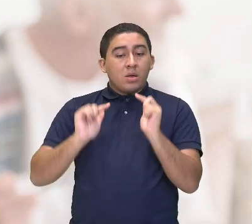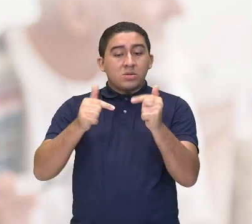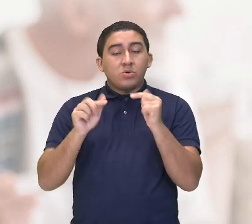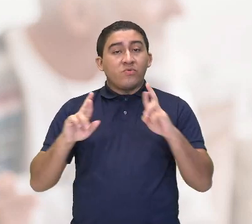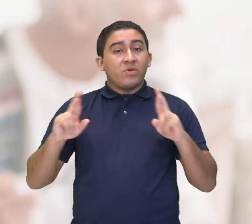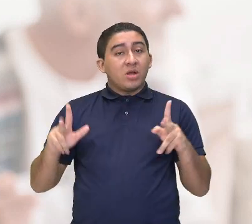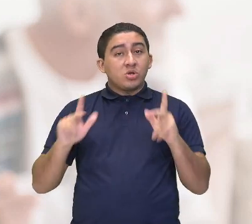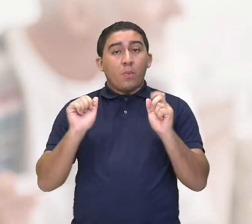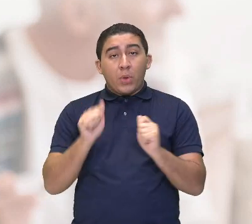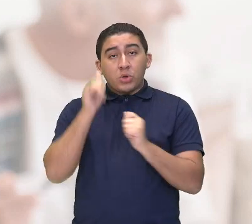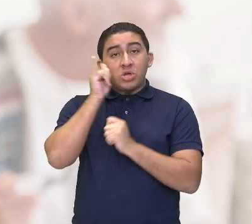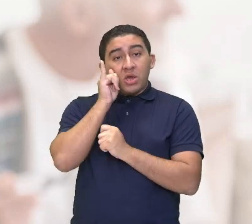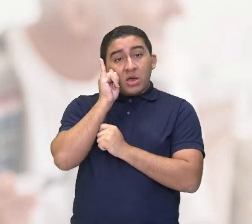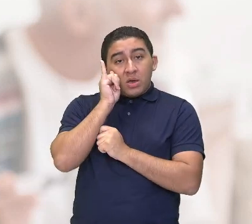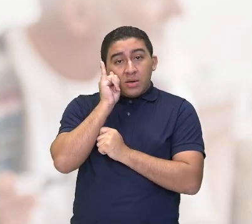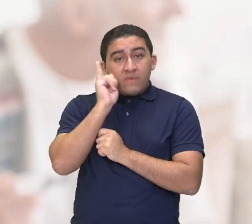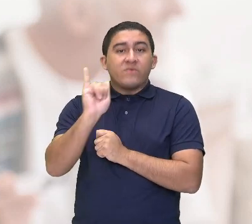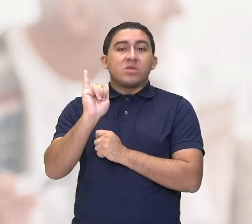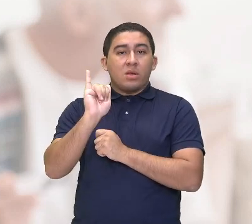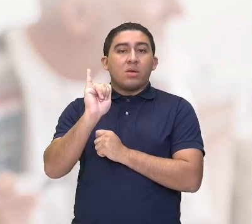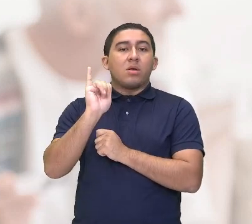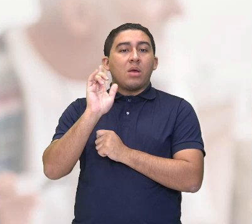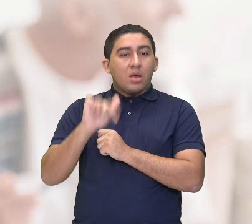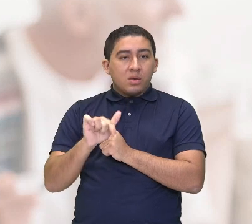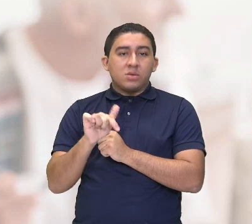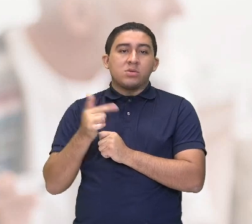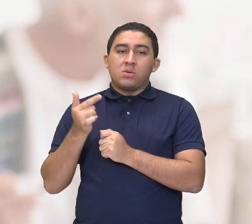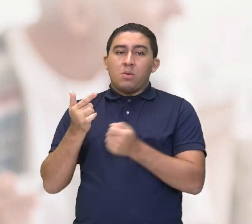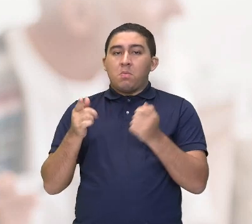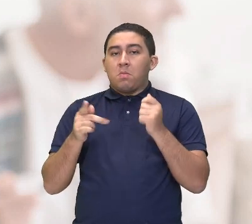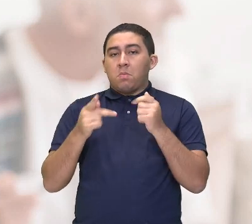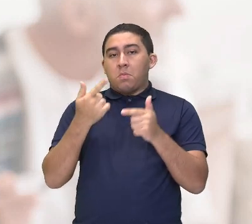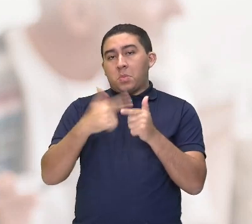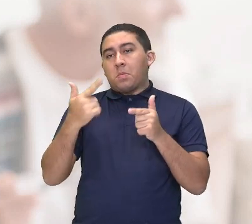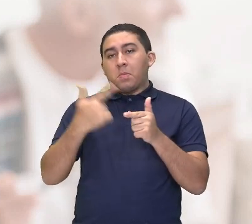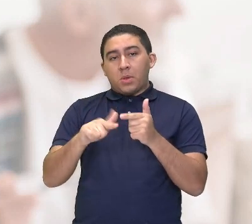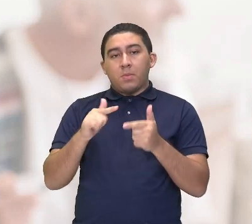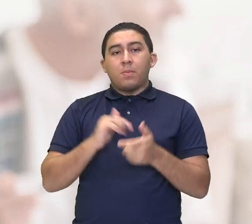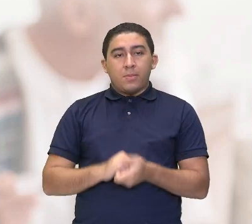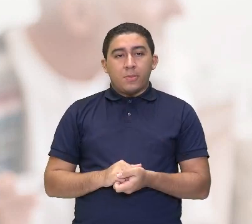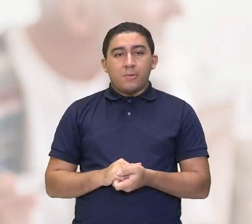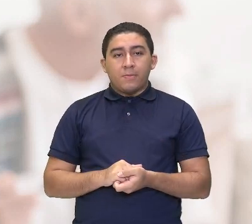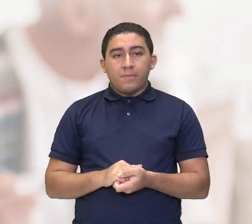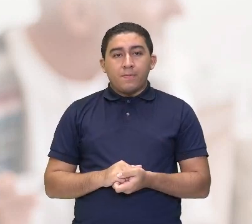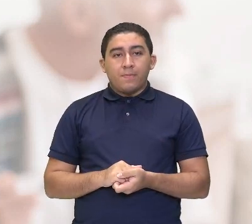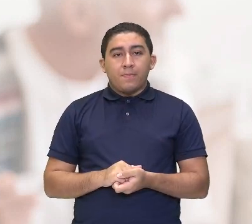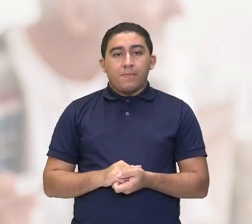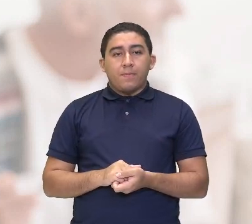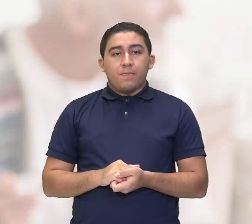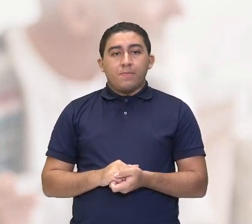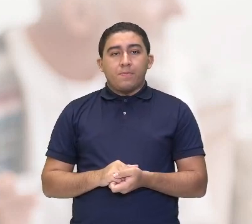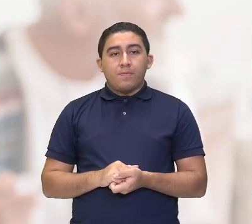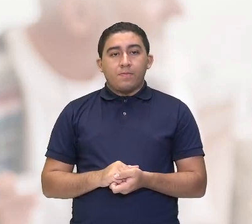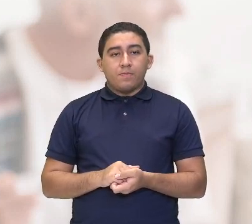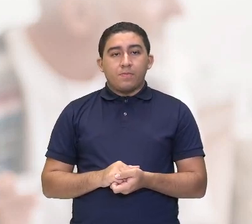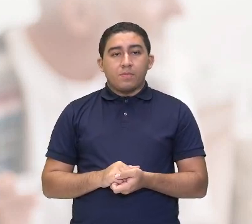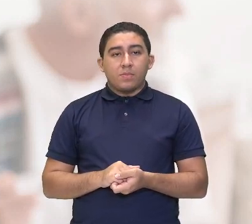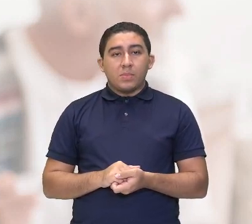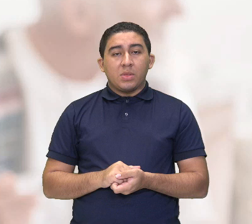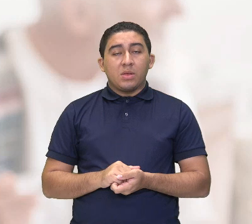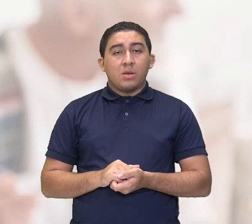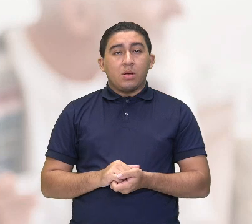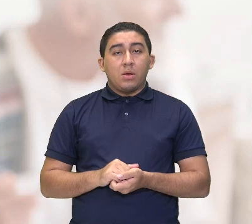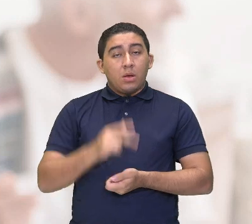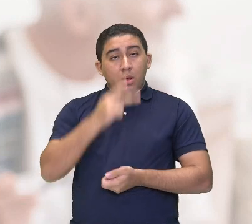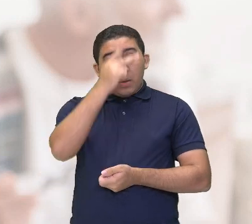ele pode ser retardada esse declínio na memória. O que quer dizer, né? Quando a gente tem aí um envelhecimento, quando a pessoa